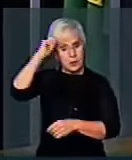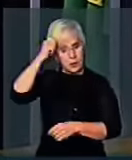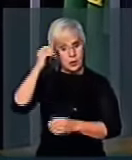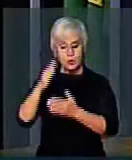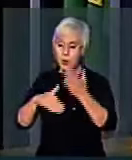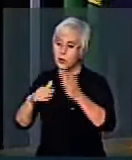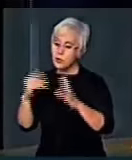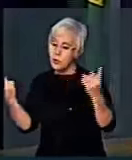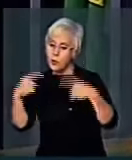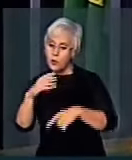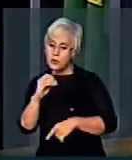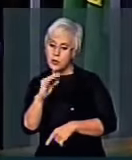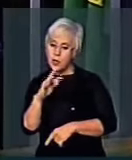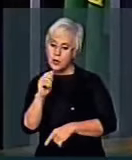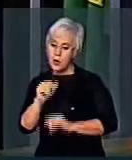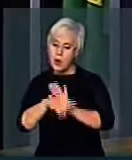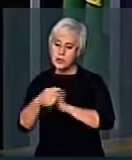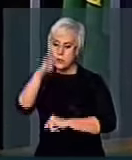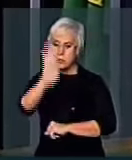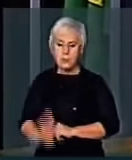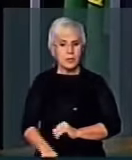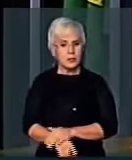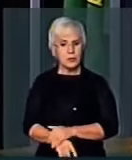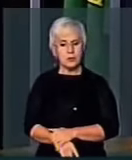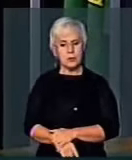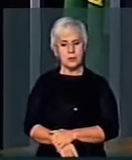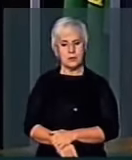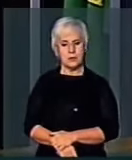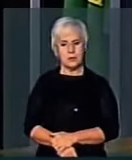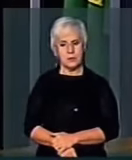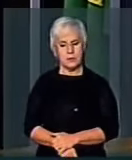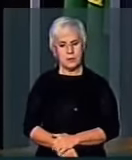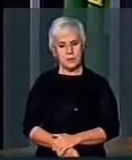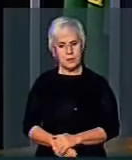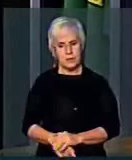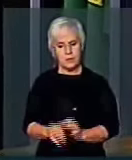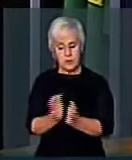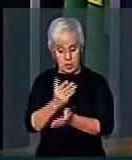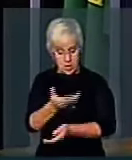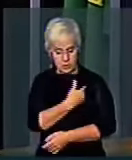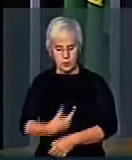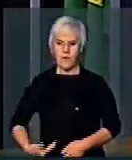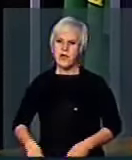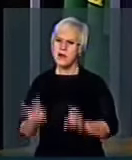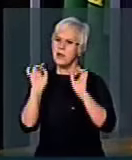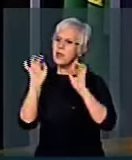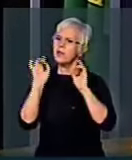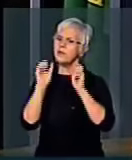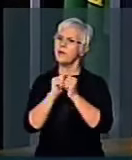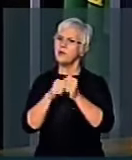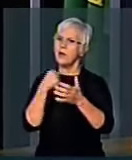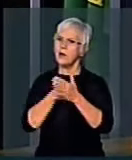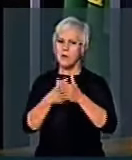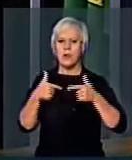as cotas no Brasil, deputado Marcos Feliciano, que tem origem afrodescendente. Este governo é especialista na